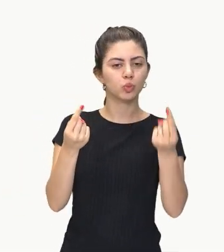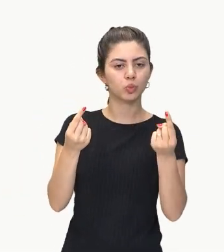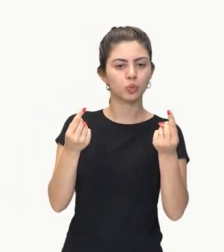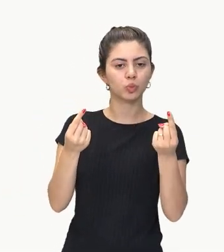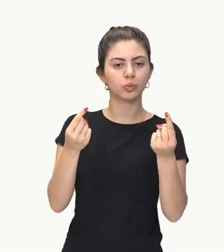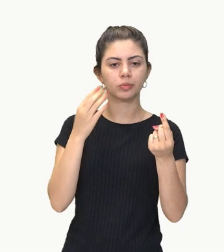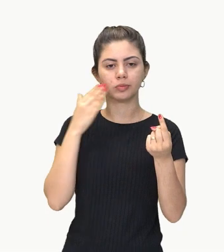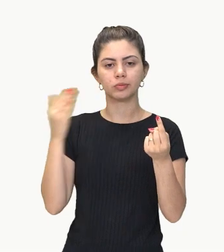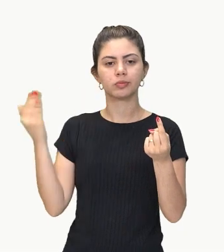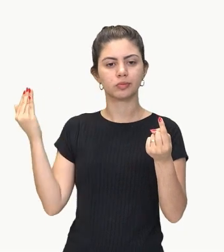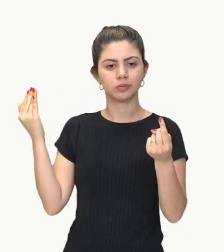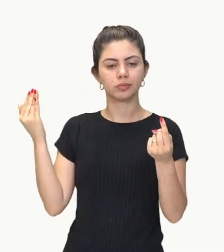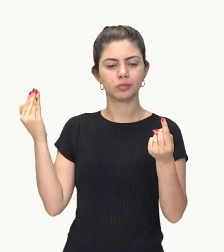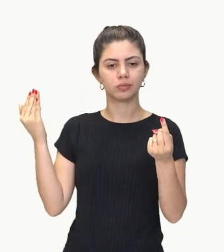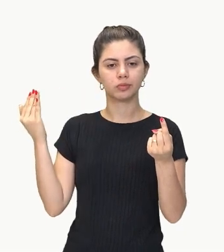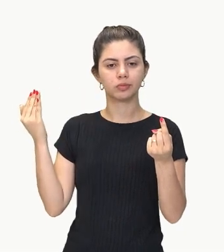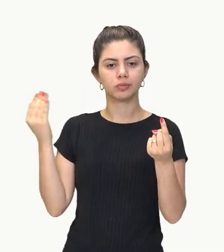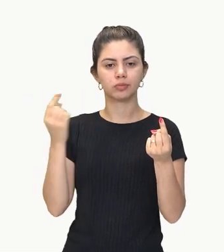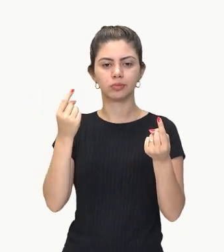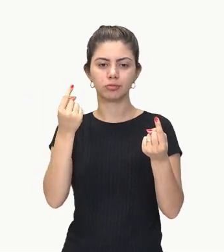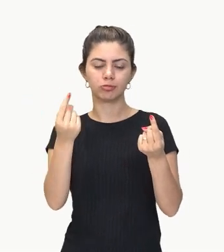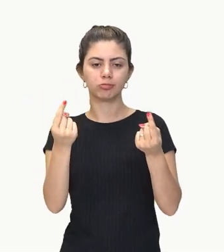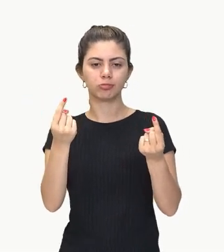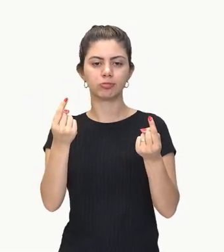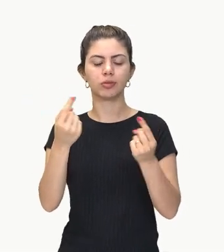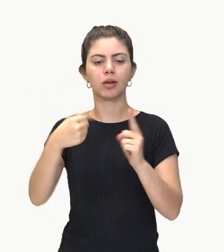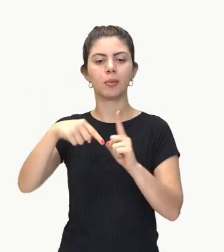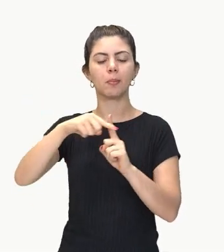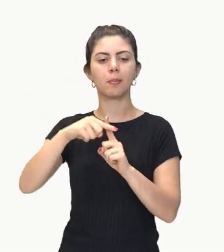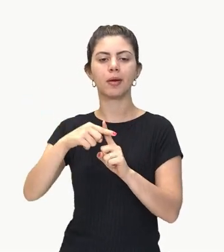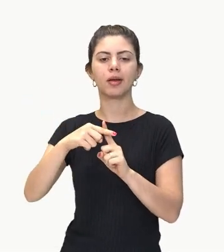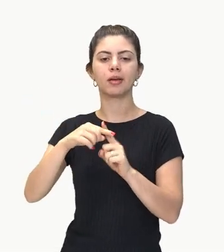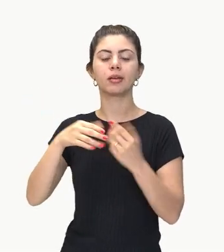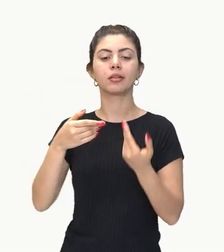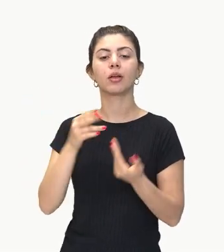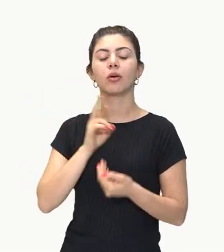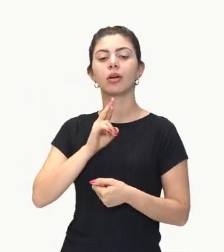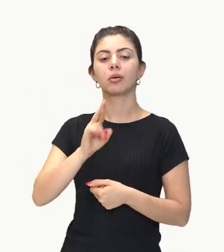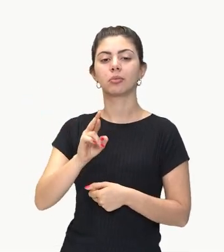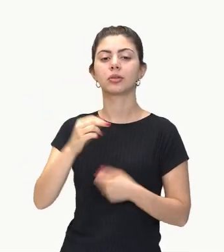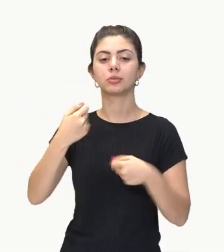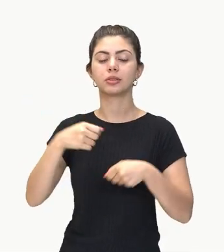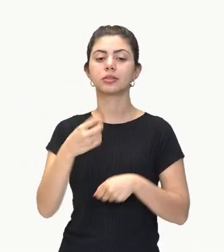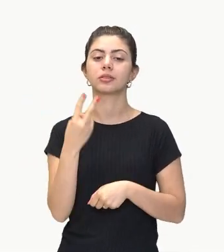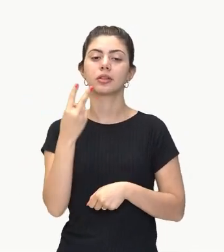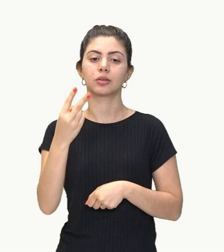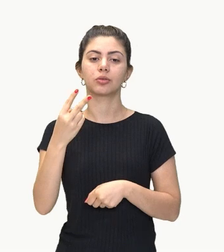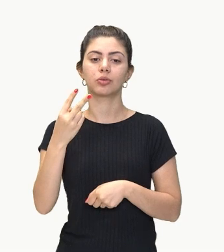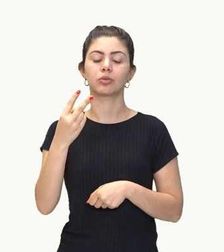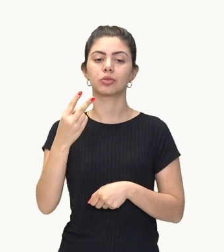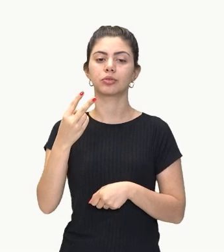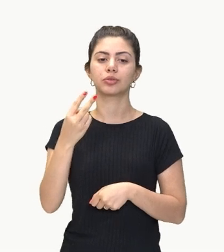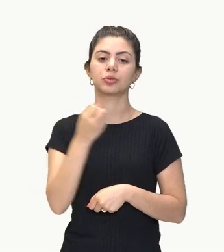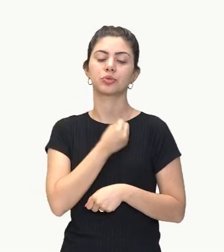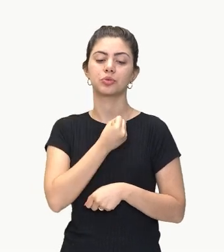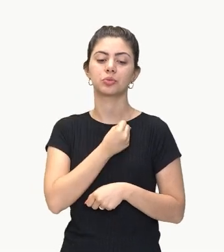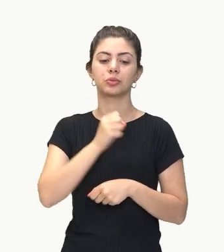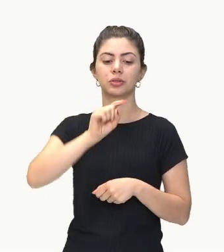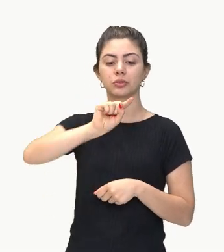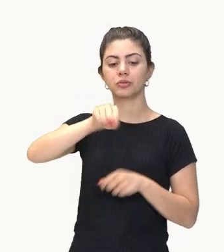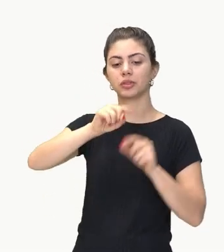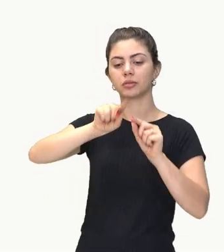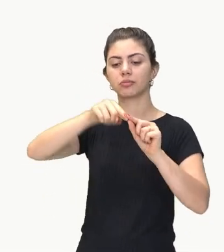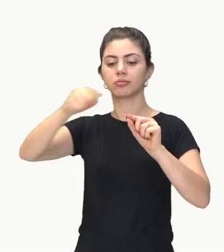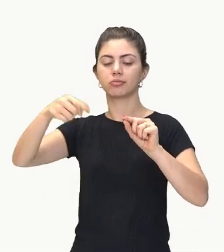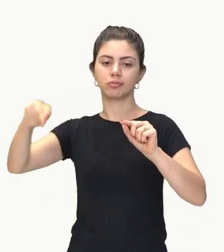primeiro fator e um número no segundo fator, significa que o meu resultado vai ter que ter 2 números depois